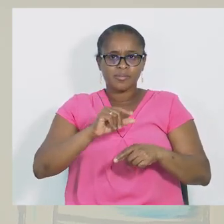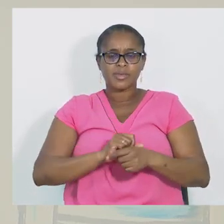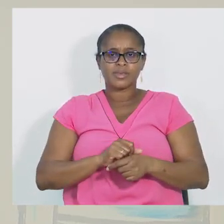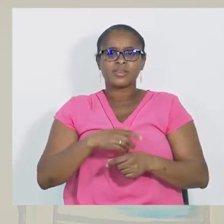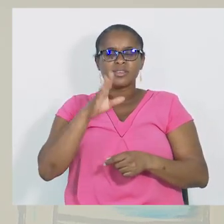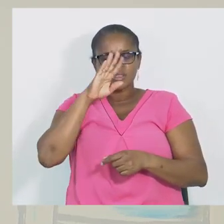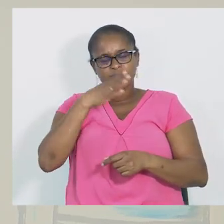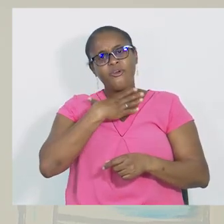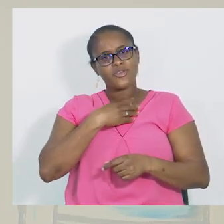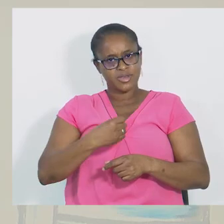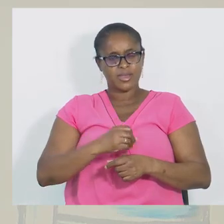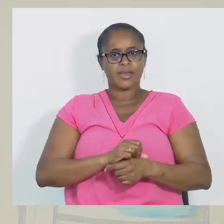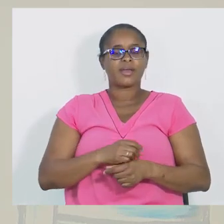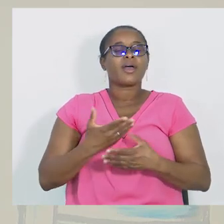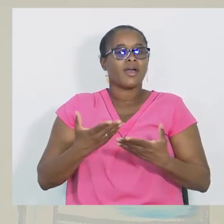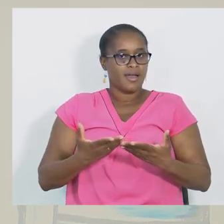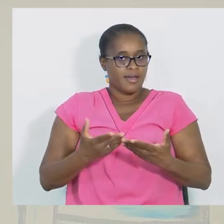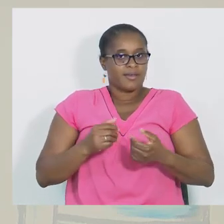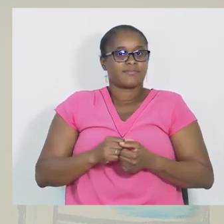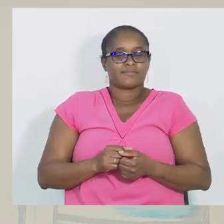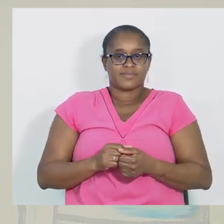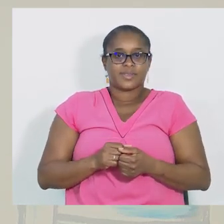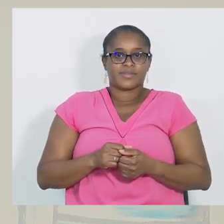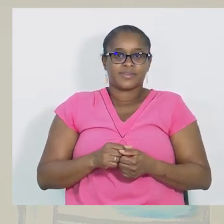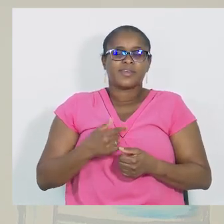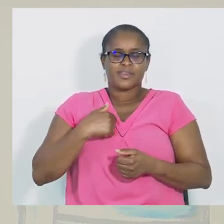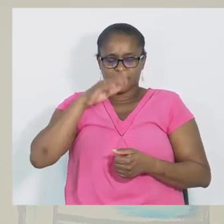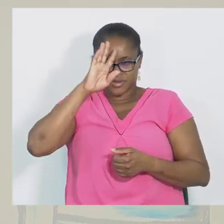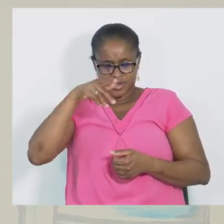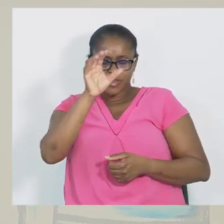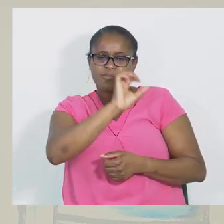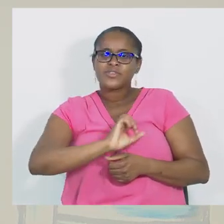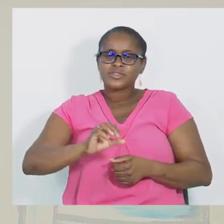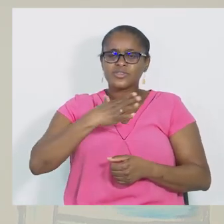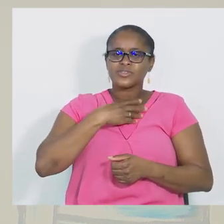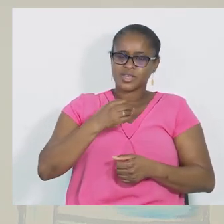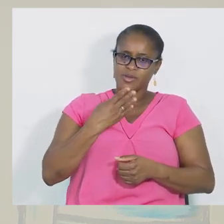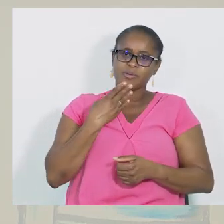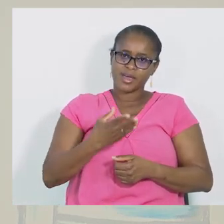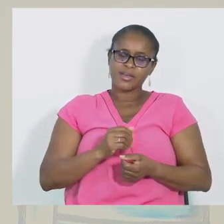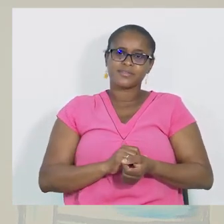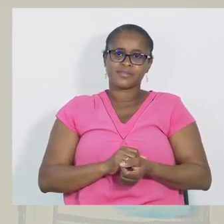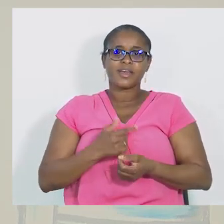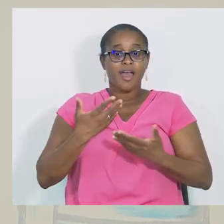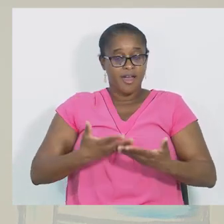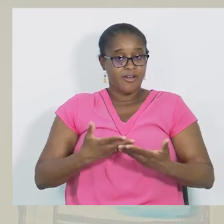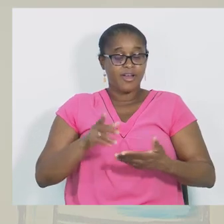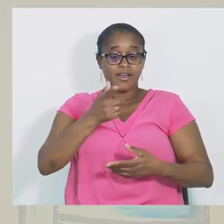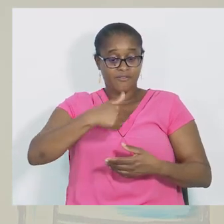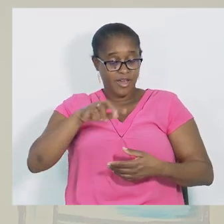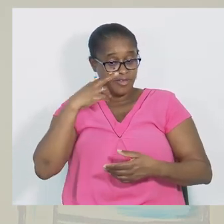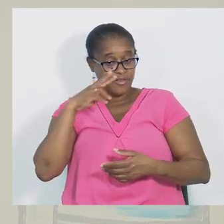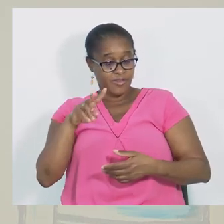Livro, o nome circulado, muito bem. Vamos a seguir.